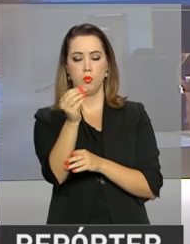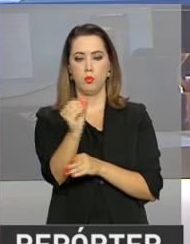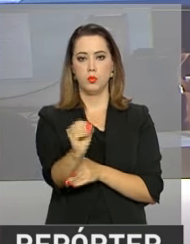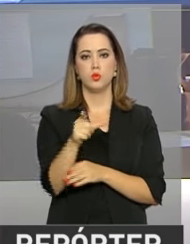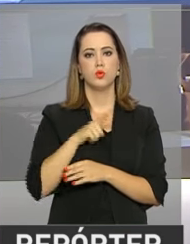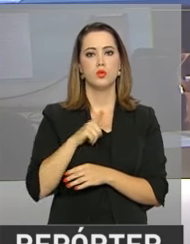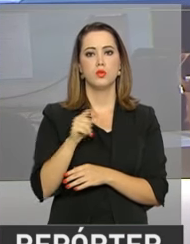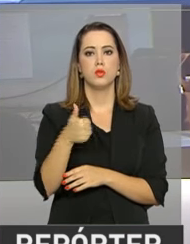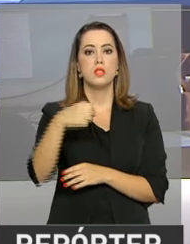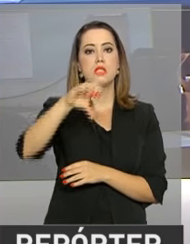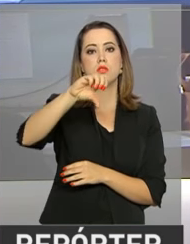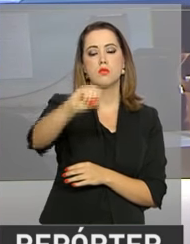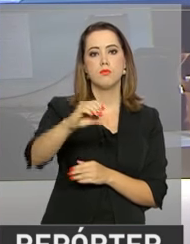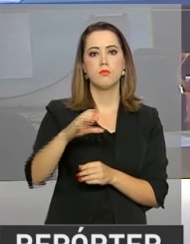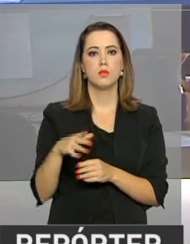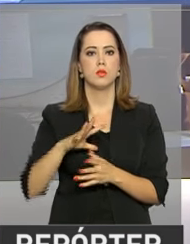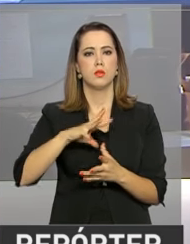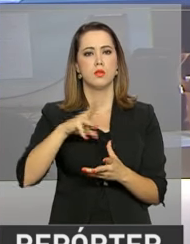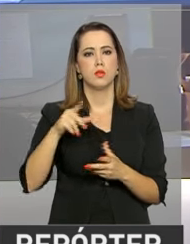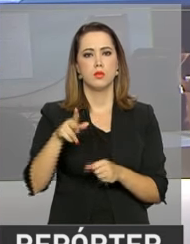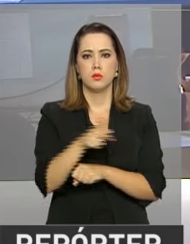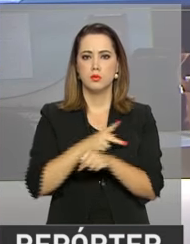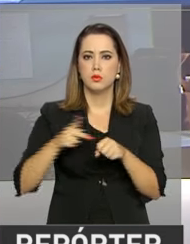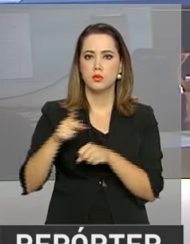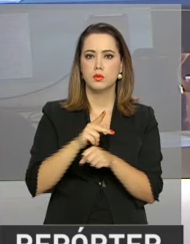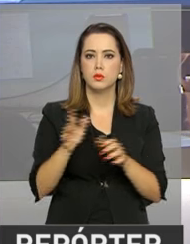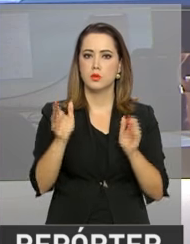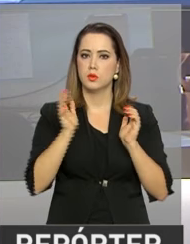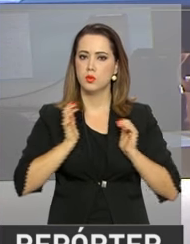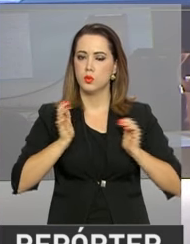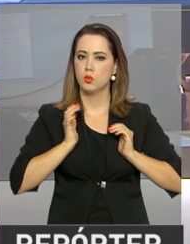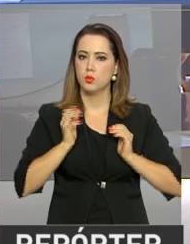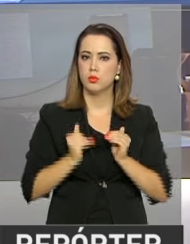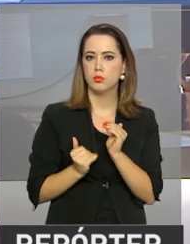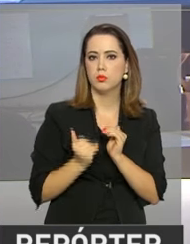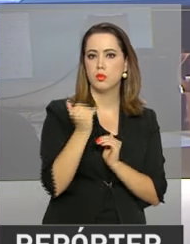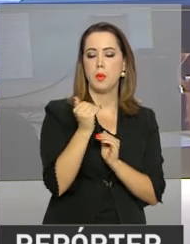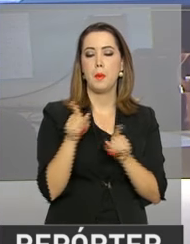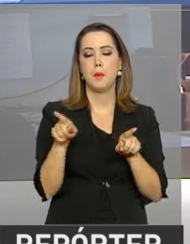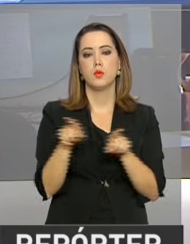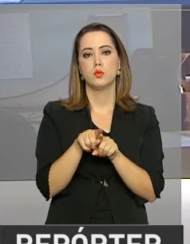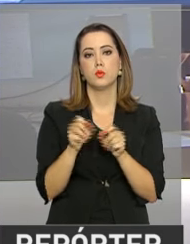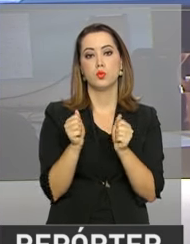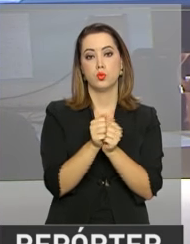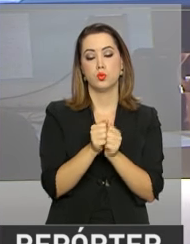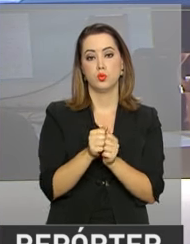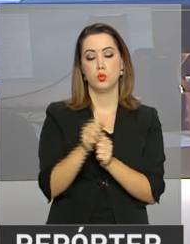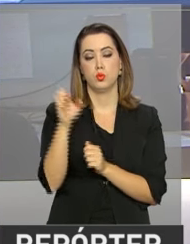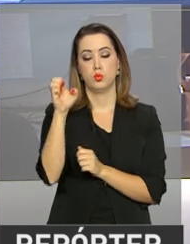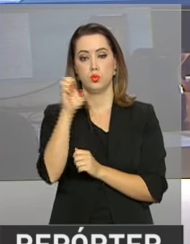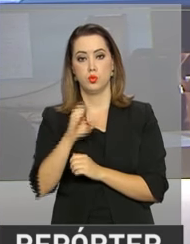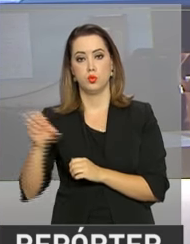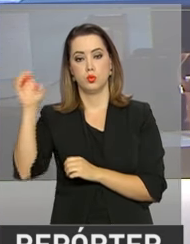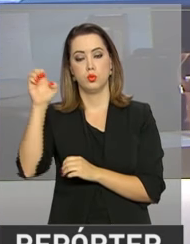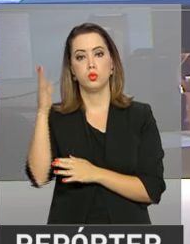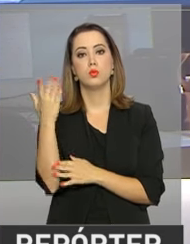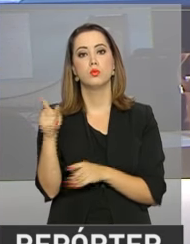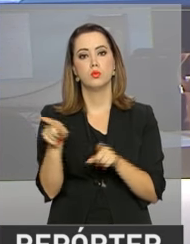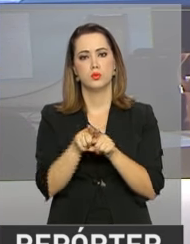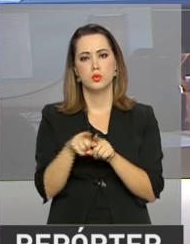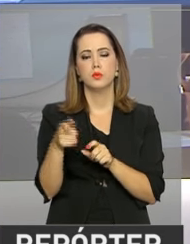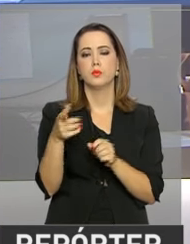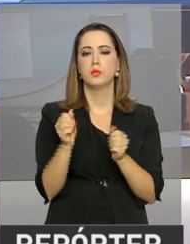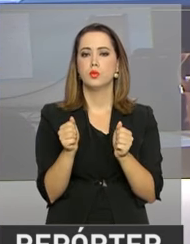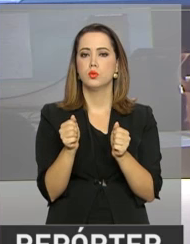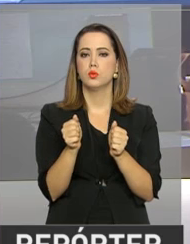19 maiores economias do mundo mas a união europeia temer também vai se encontrar com líderes de outros países